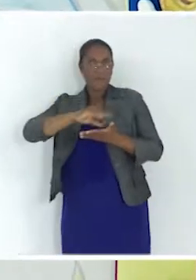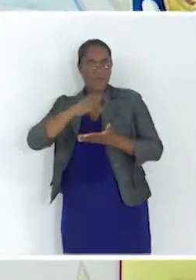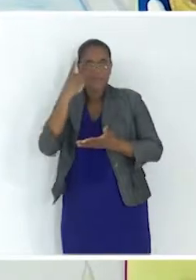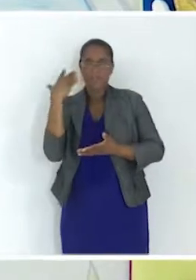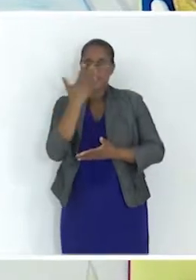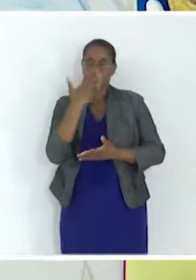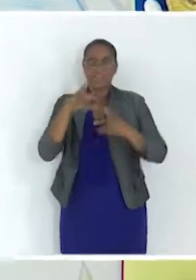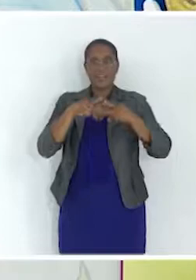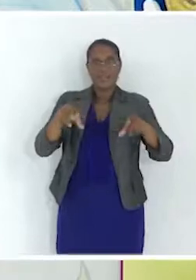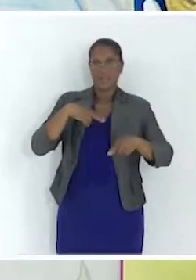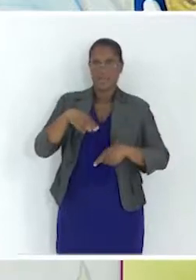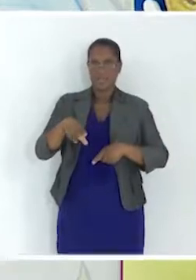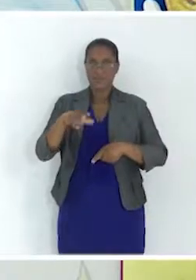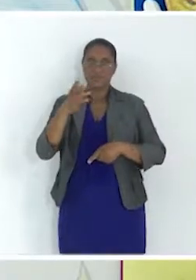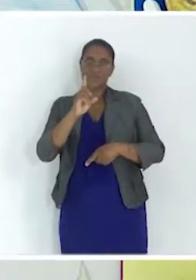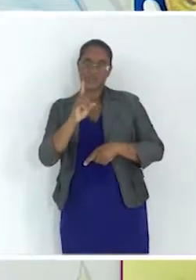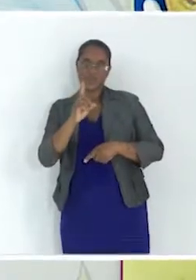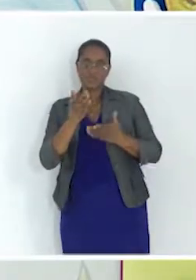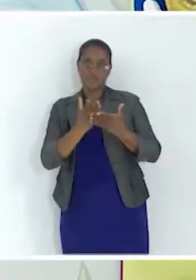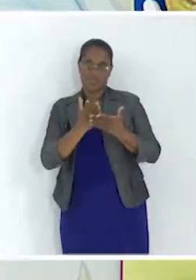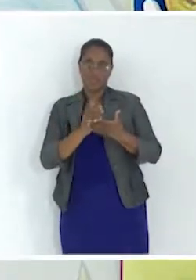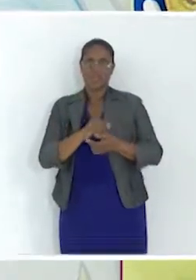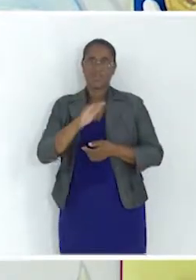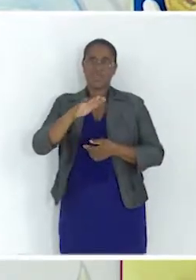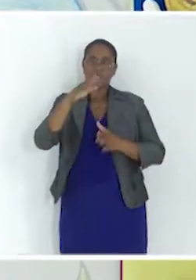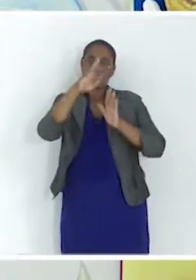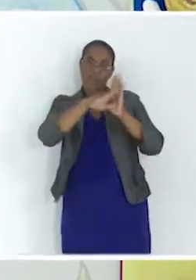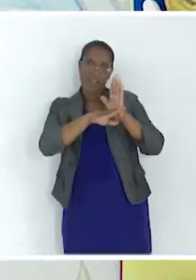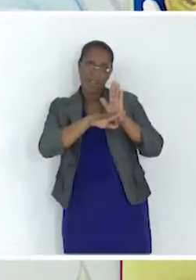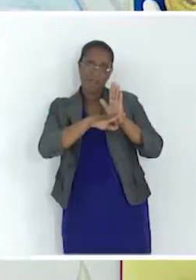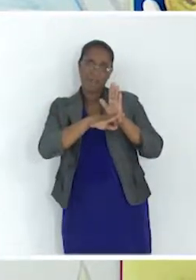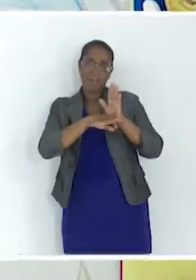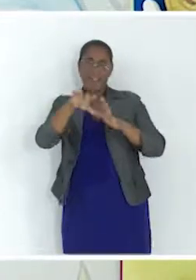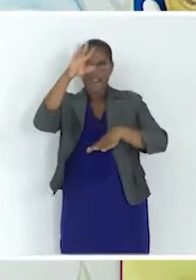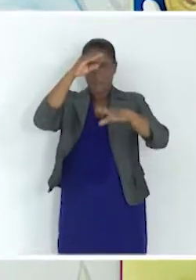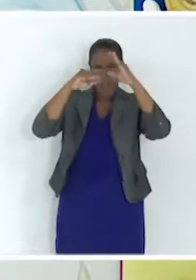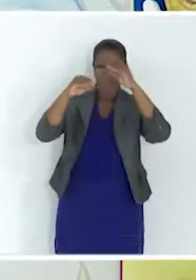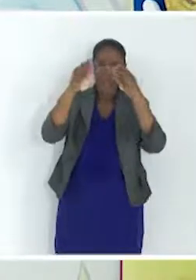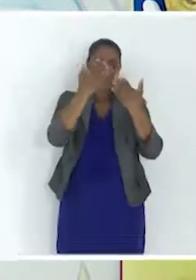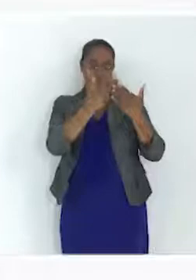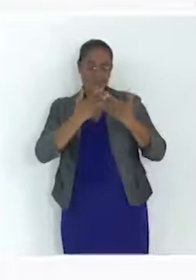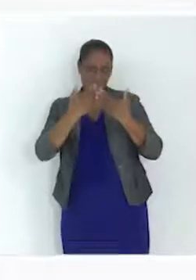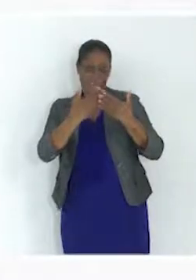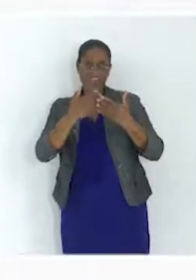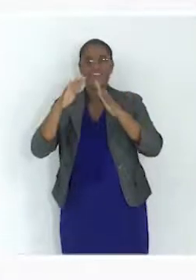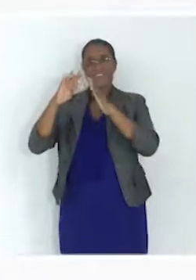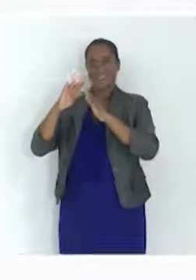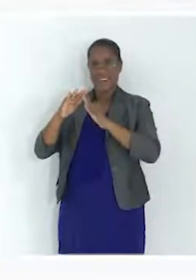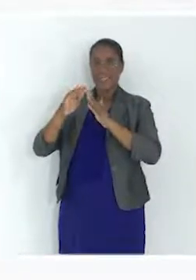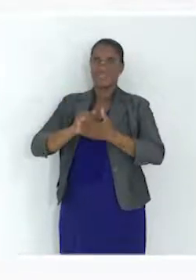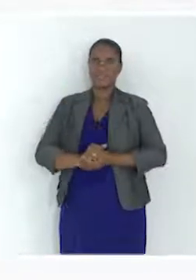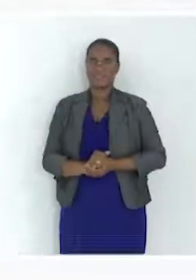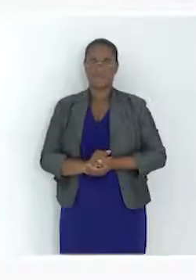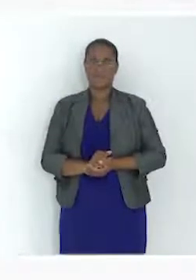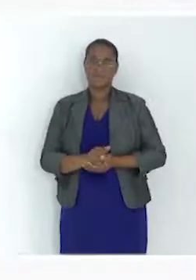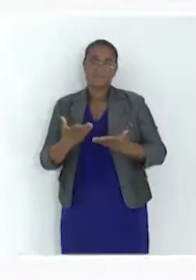uma aula de língua portuguesa para o sexto ano do programa Aprender e Estudar